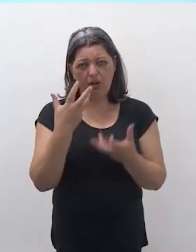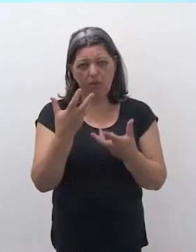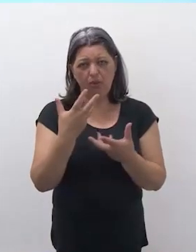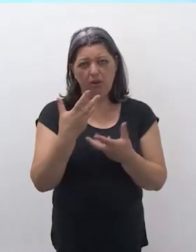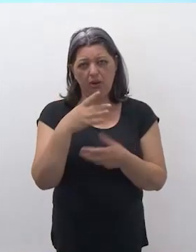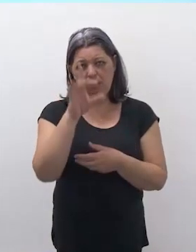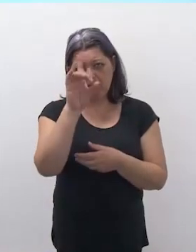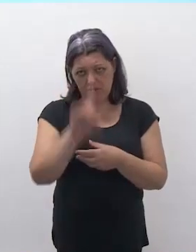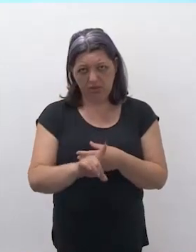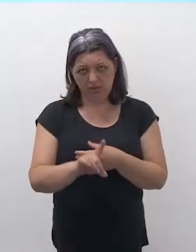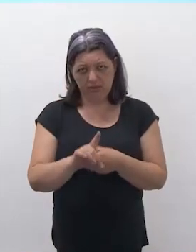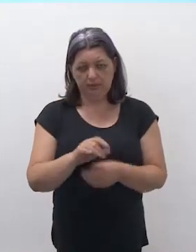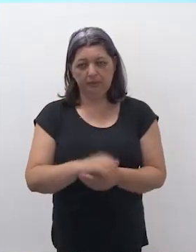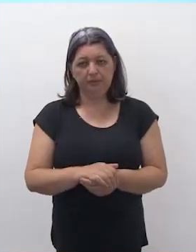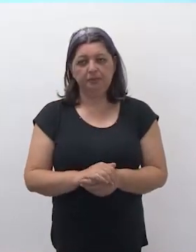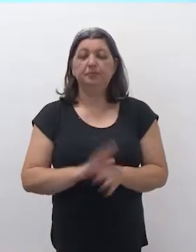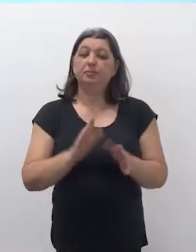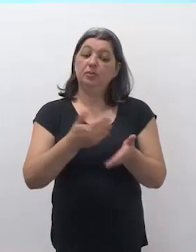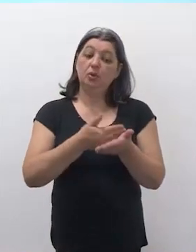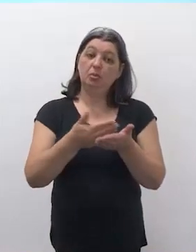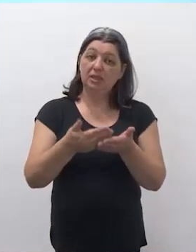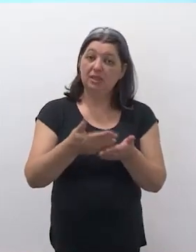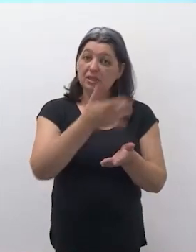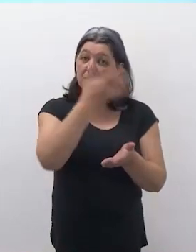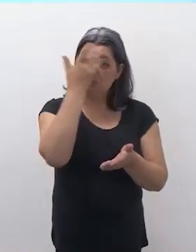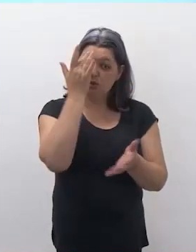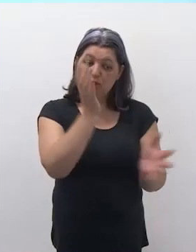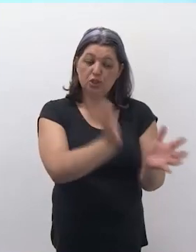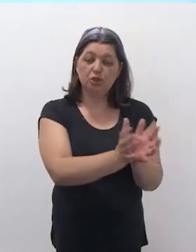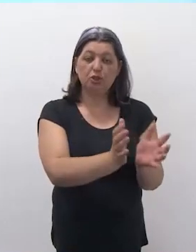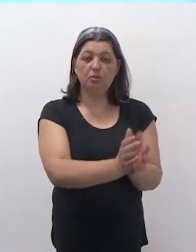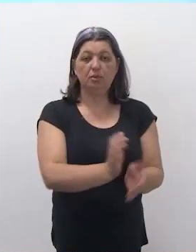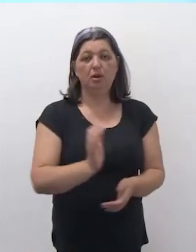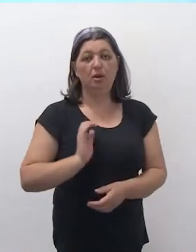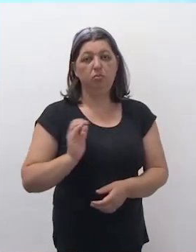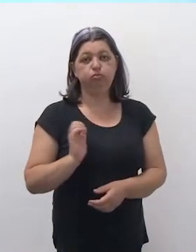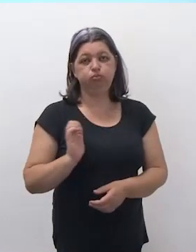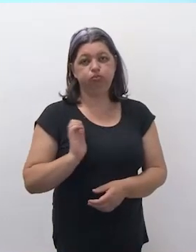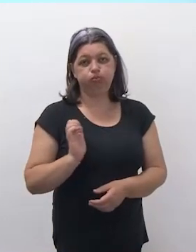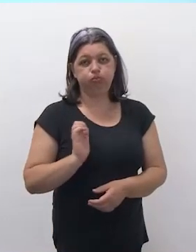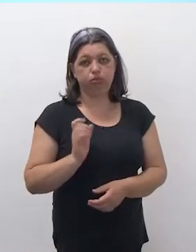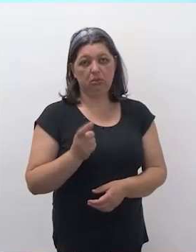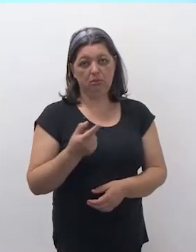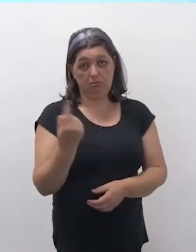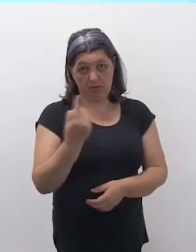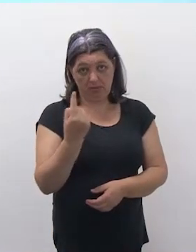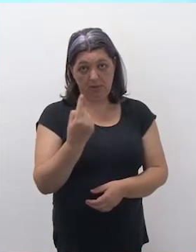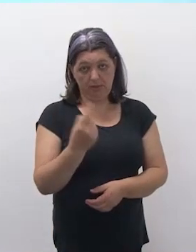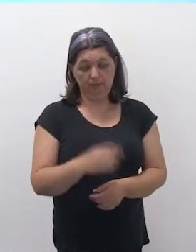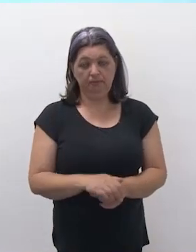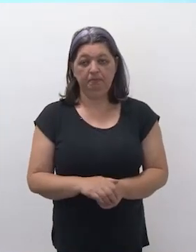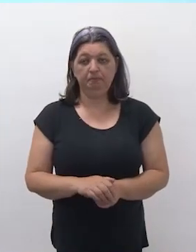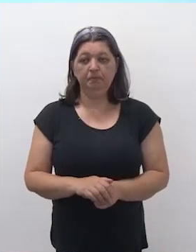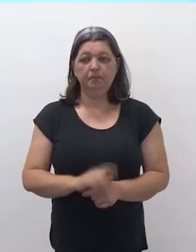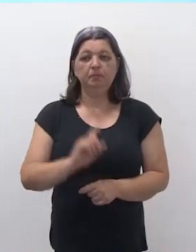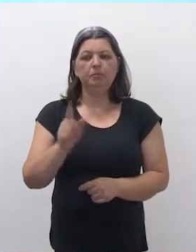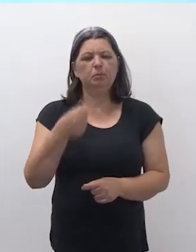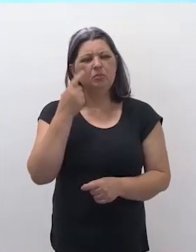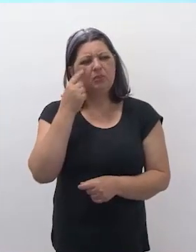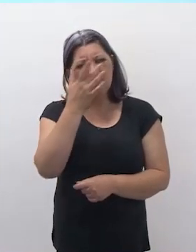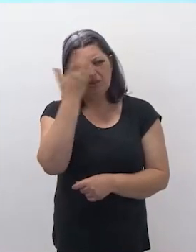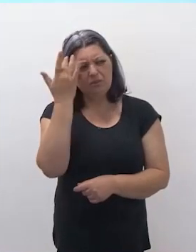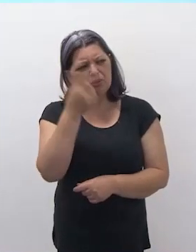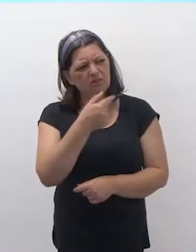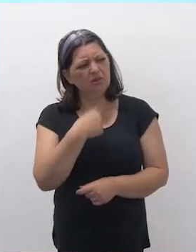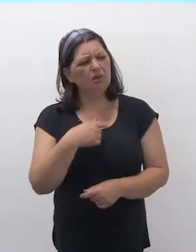começam sempre com os mais ricos primeiro, né? Então, você vai tendo as liberdades, né? E, assim, quando as pessoas olham e falam assim, mas por que